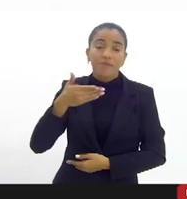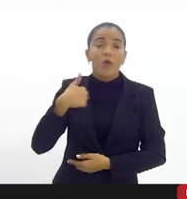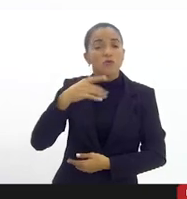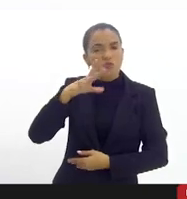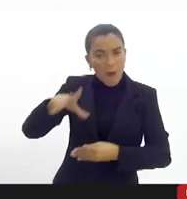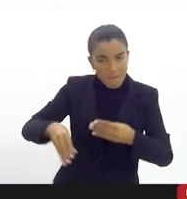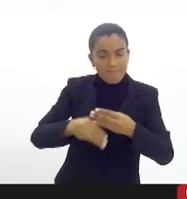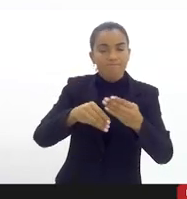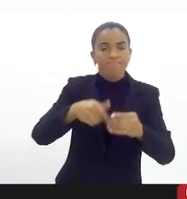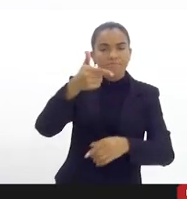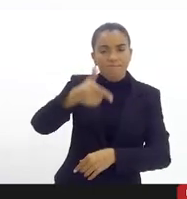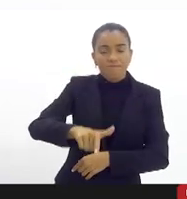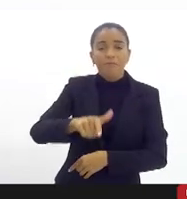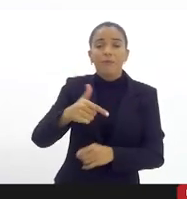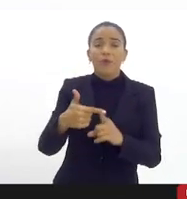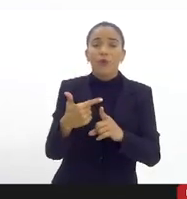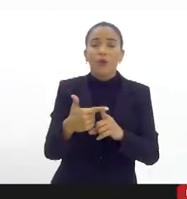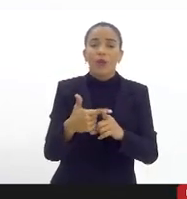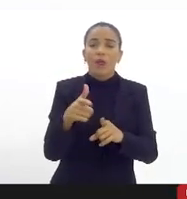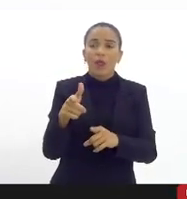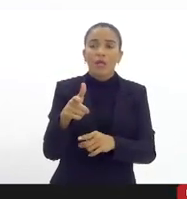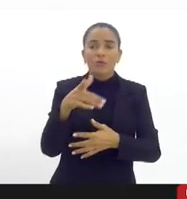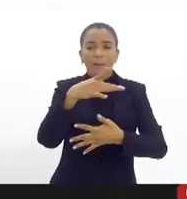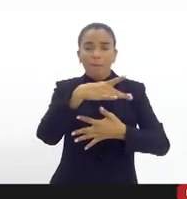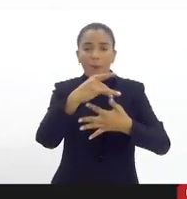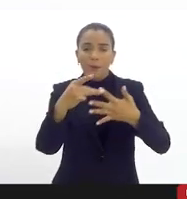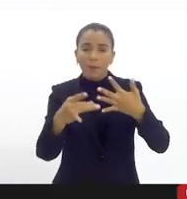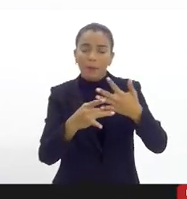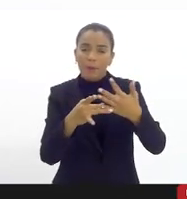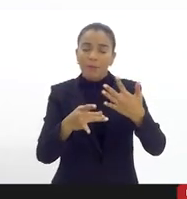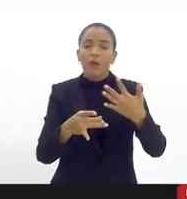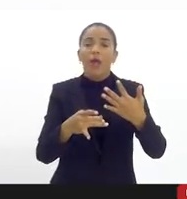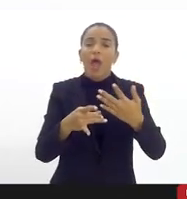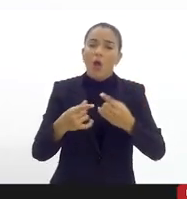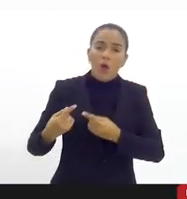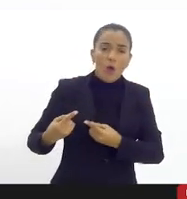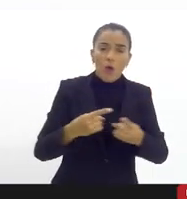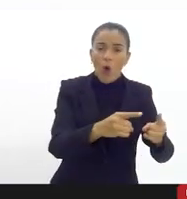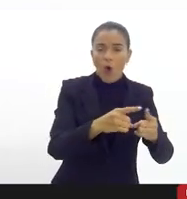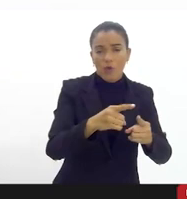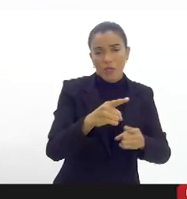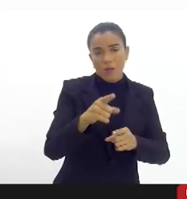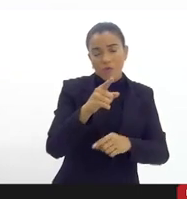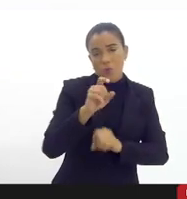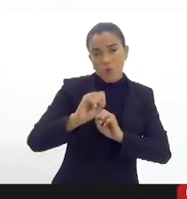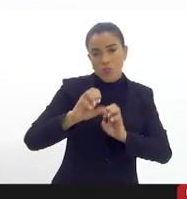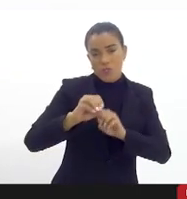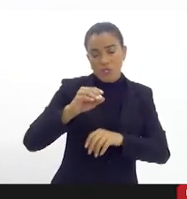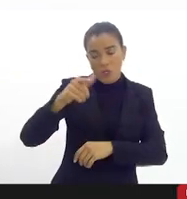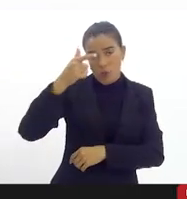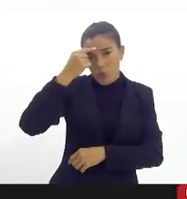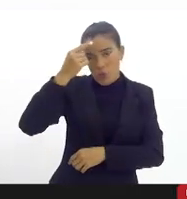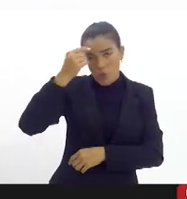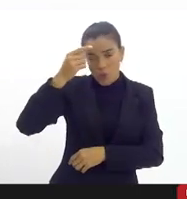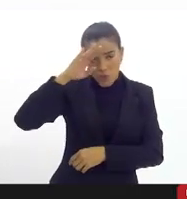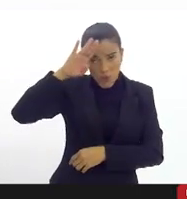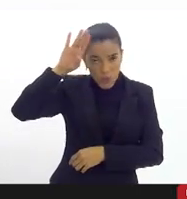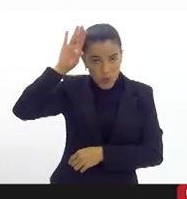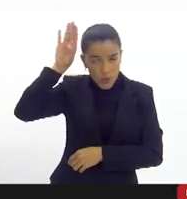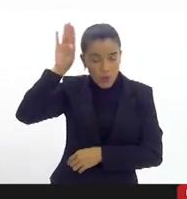isso vem colado numa afronta o magistério superior então o foco central do